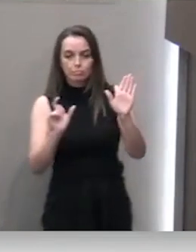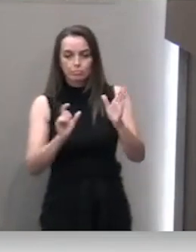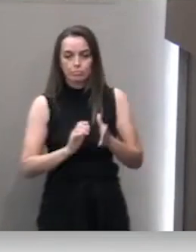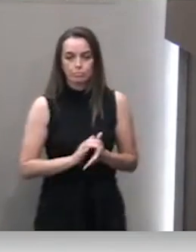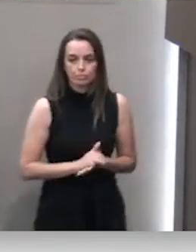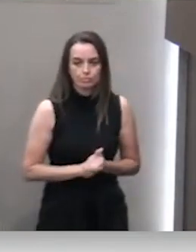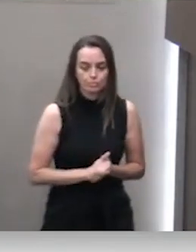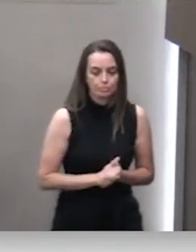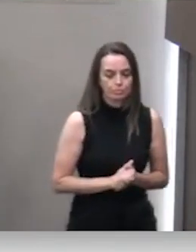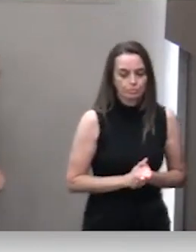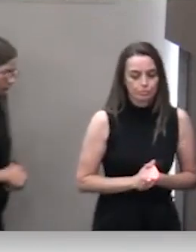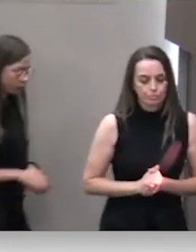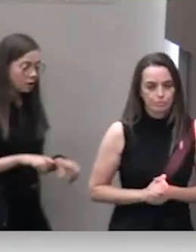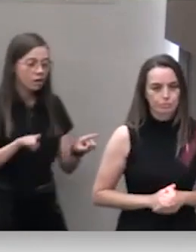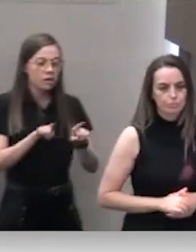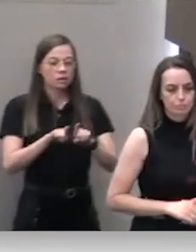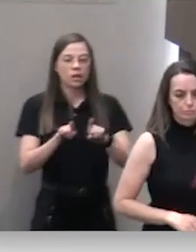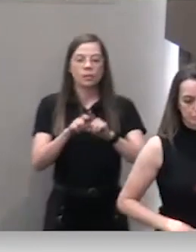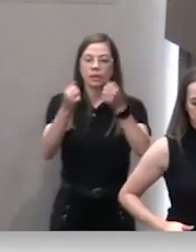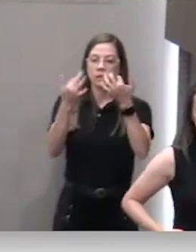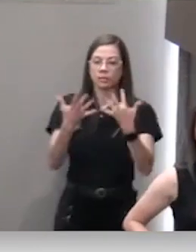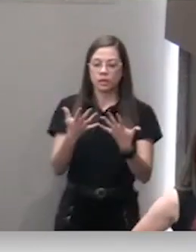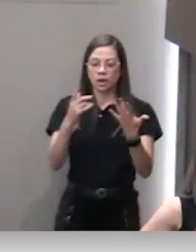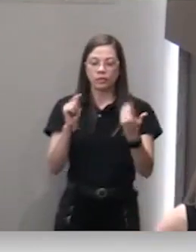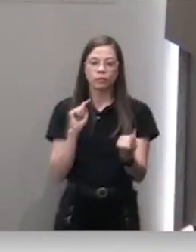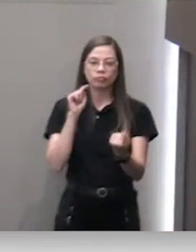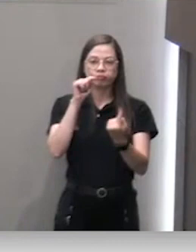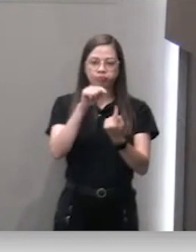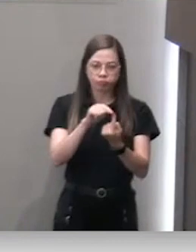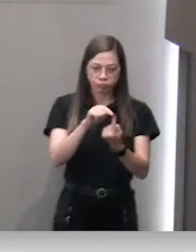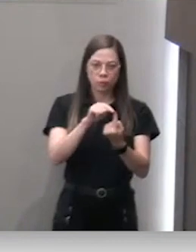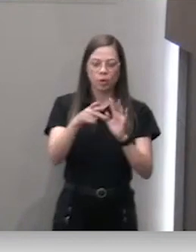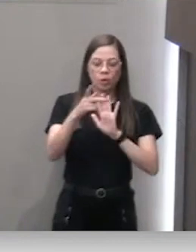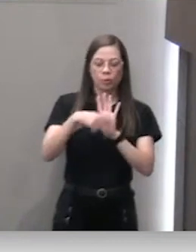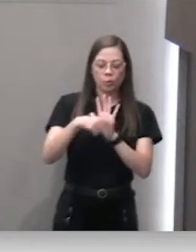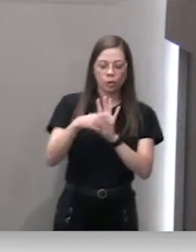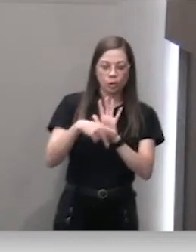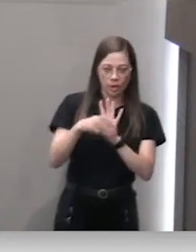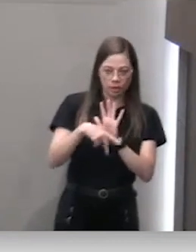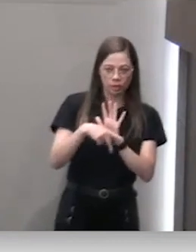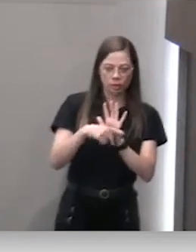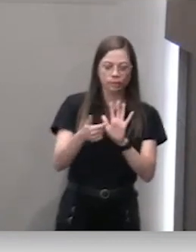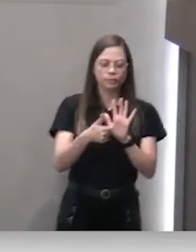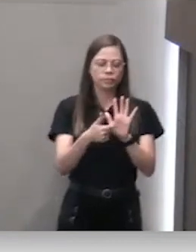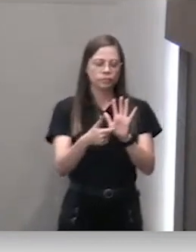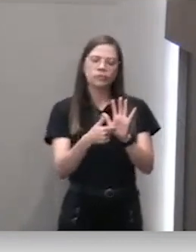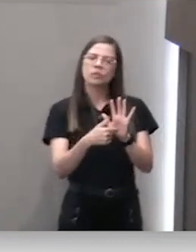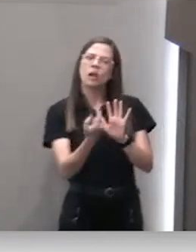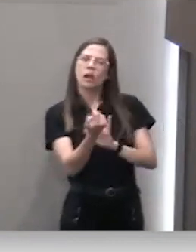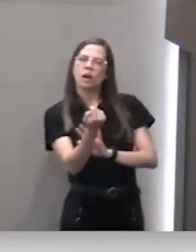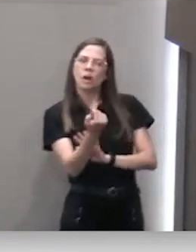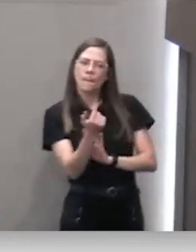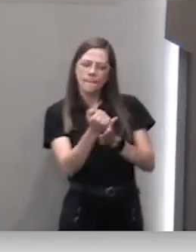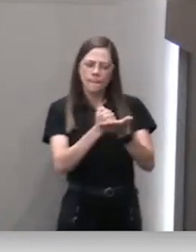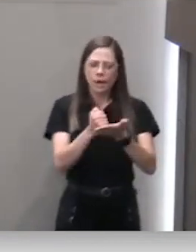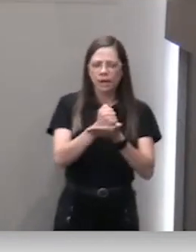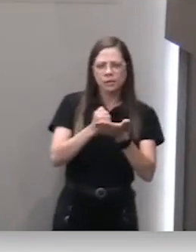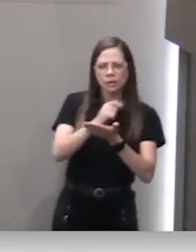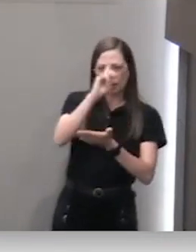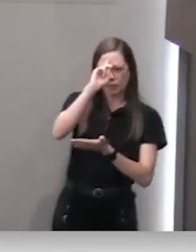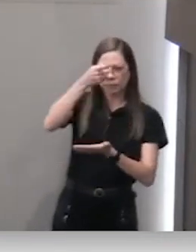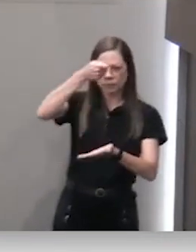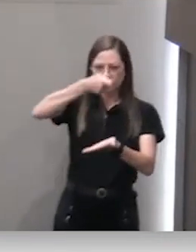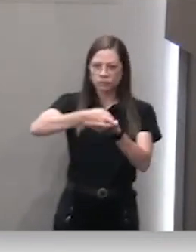que tratava desse ponto, essa parte do projeto. E o projeto ficou basicamente a obrigação